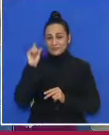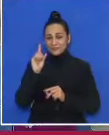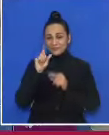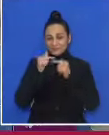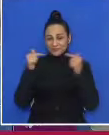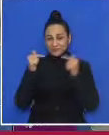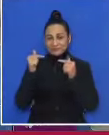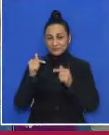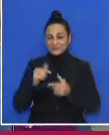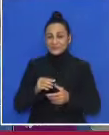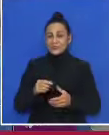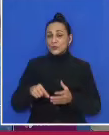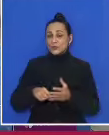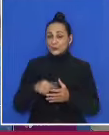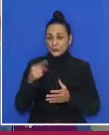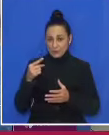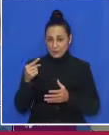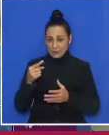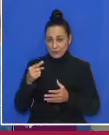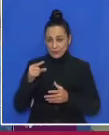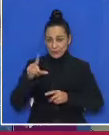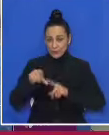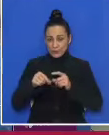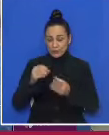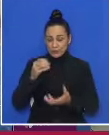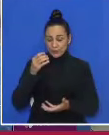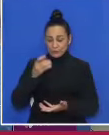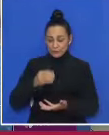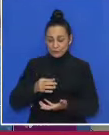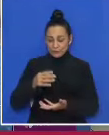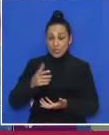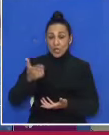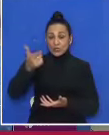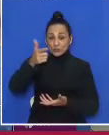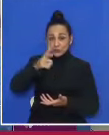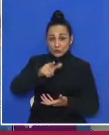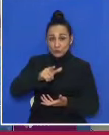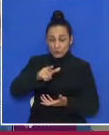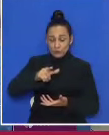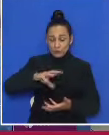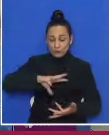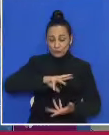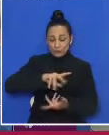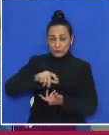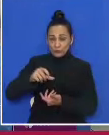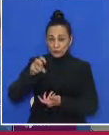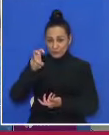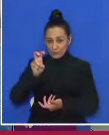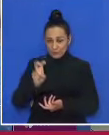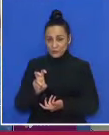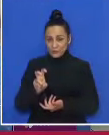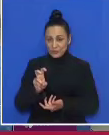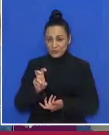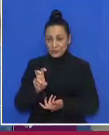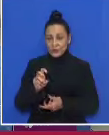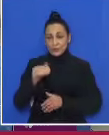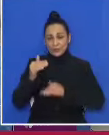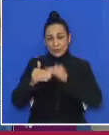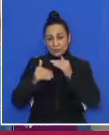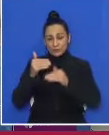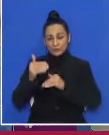Vão recolher as bolas sorteadas no primeiro sorteio da dupla Sena, colocá-las no suporte em cima do mesmo Globo, ou seja, do Globo número 5,